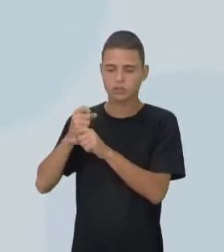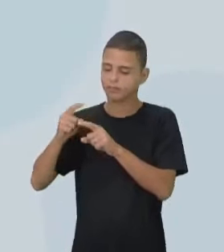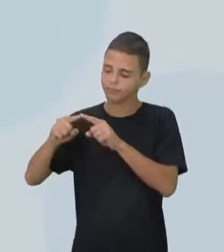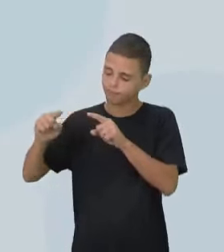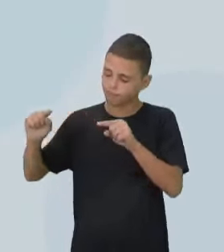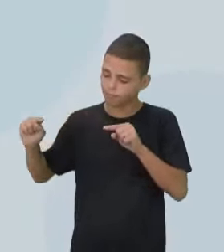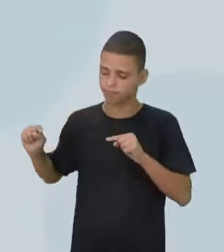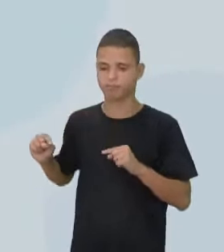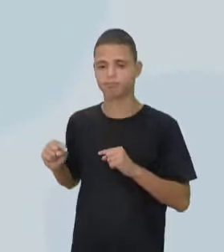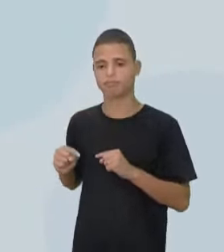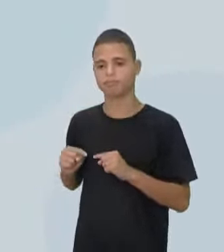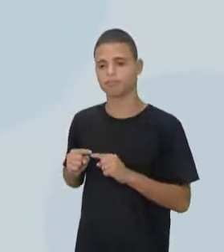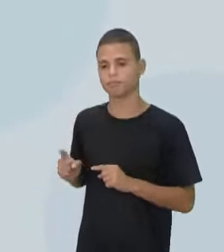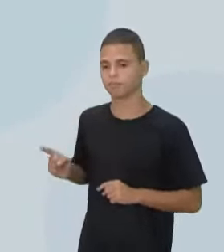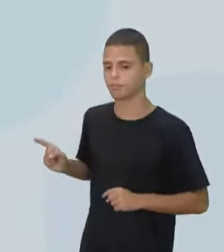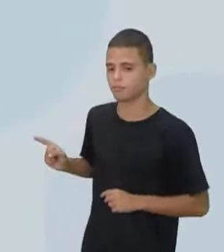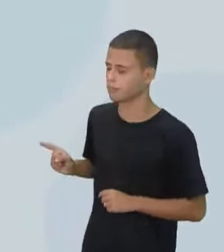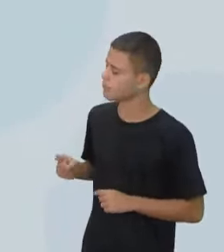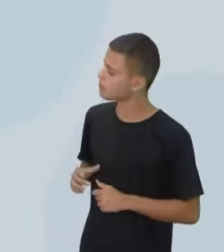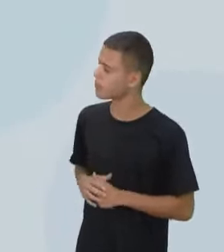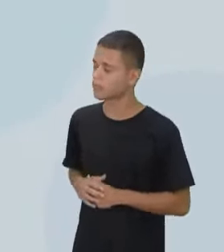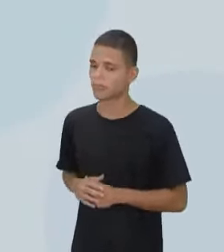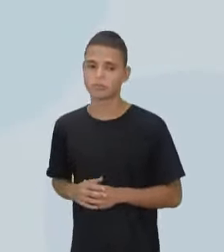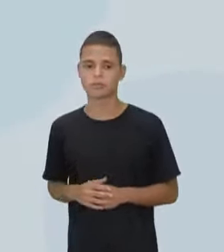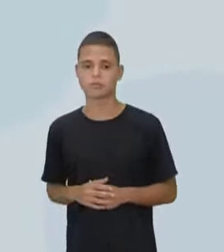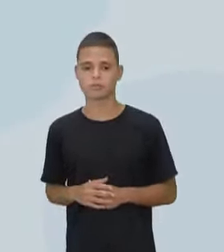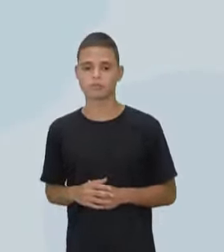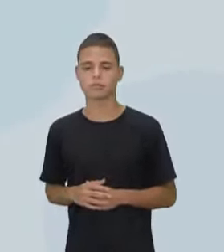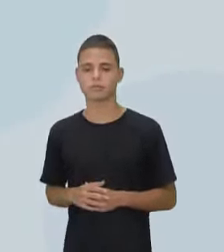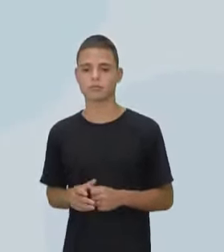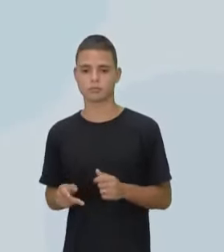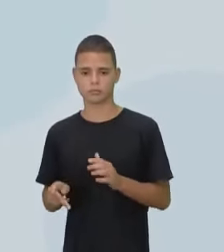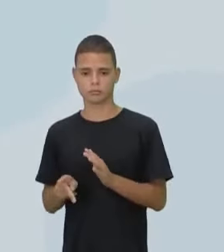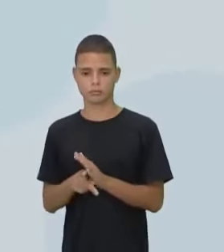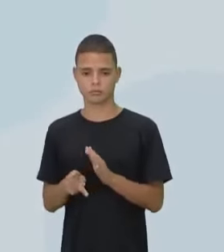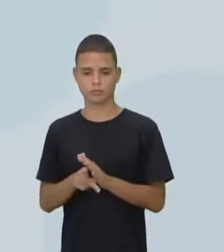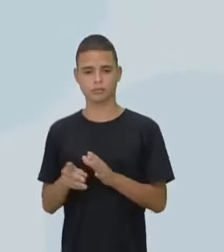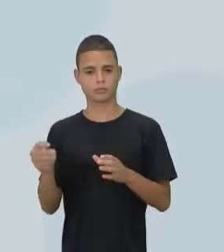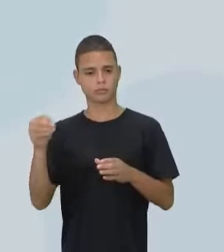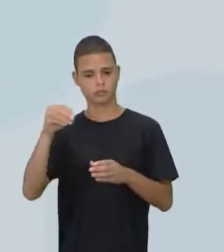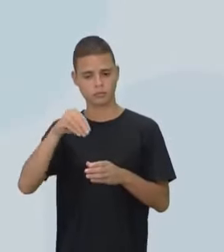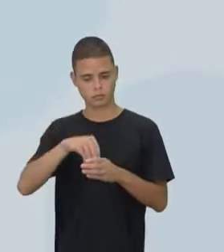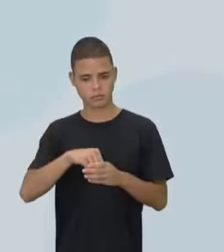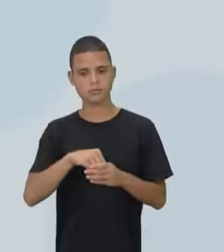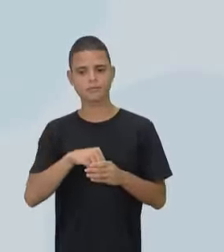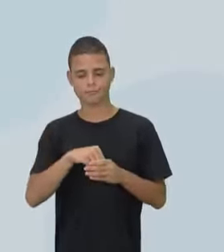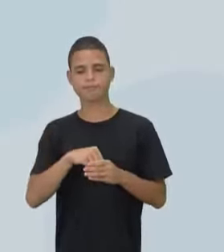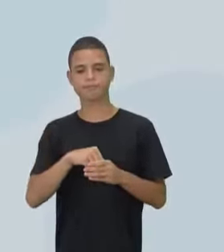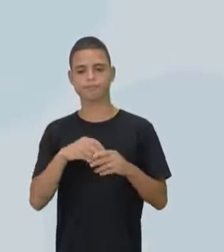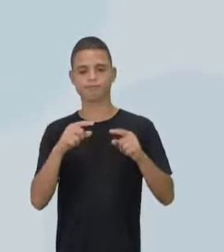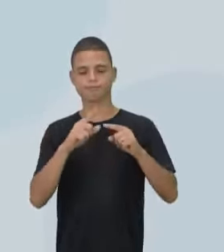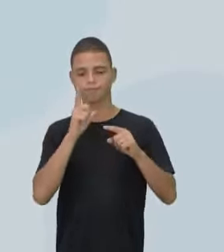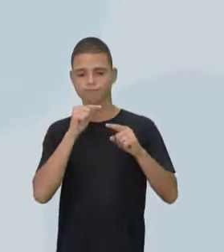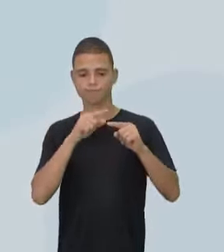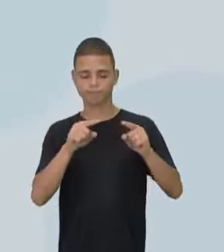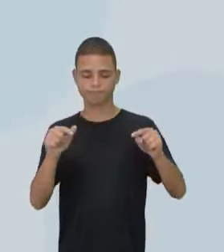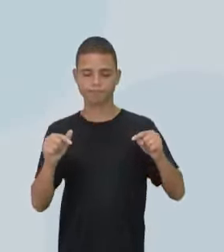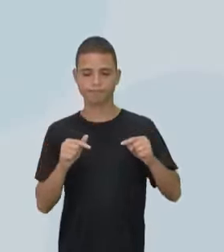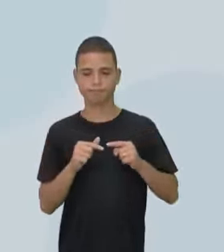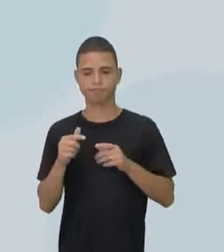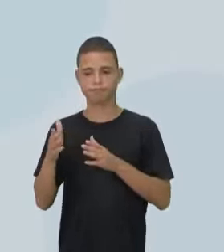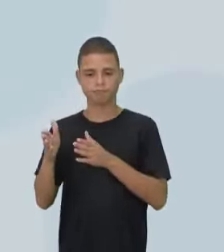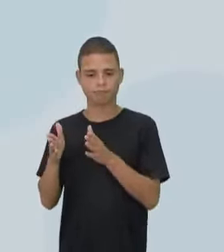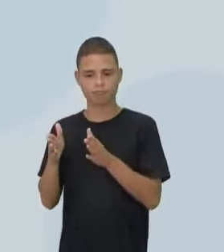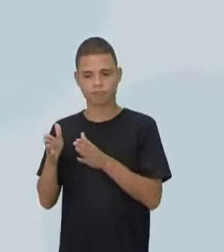piscinão, onde vocês estão vendo as quadras e tal. Isso aqui é dentro do piscinão, né? Durante o período seco as pessoas usam